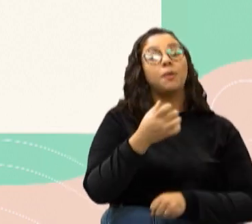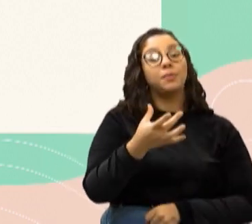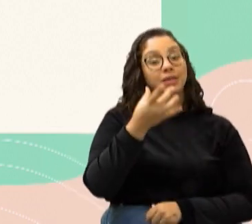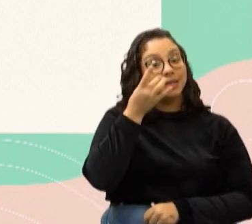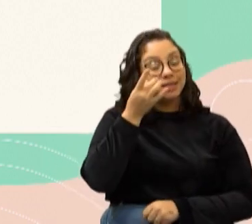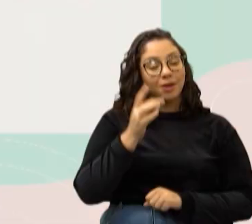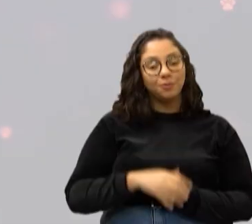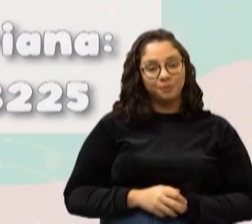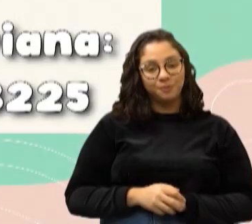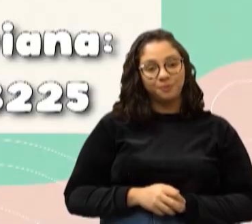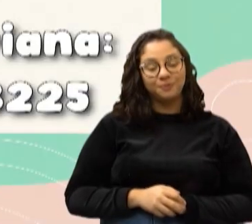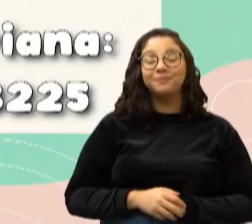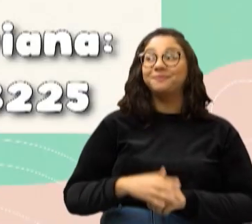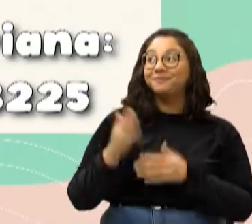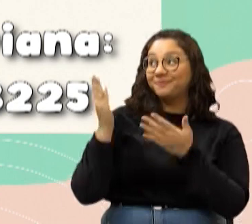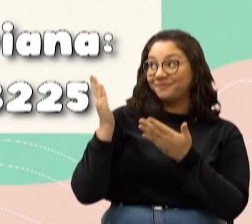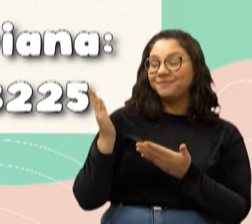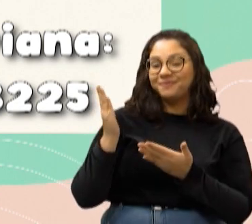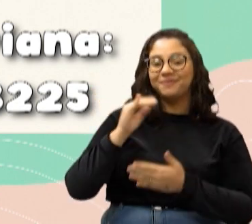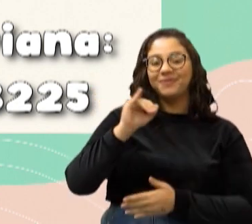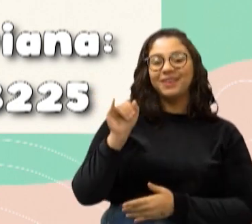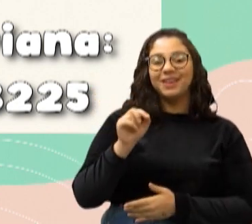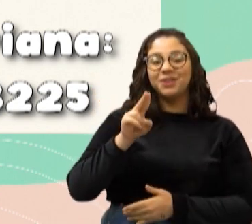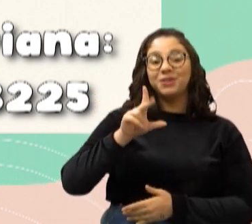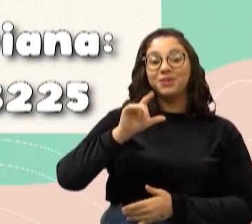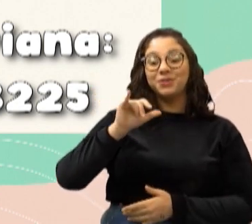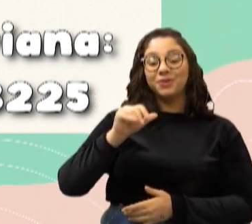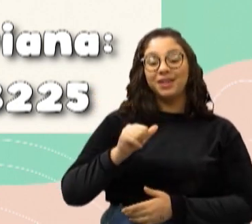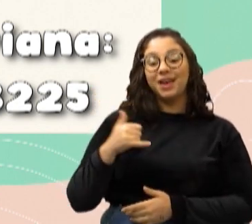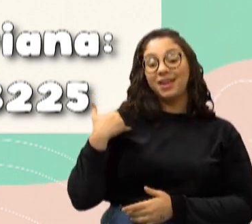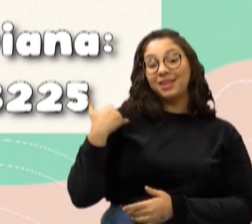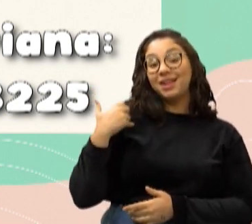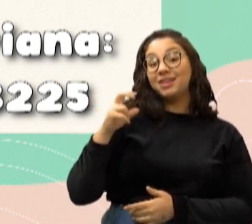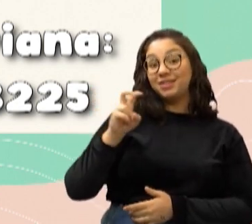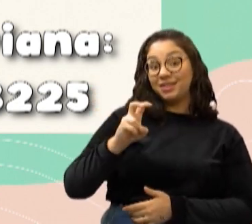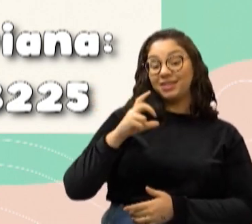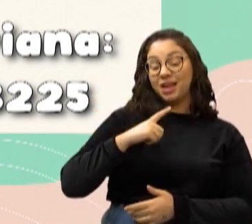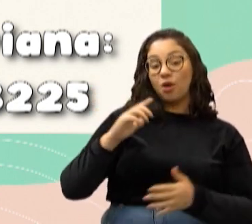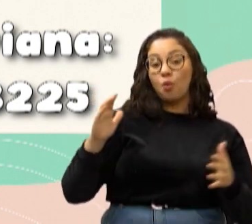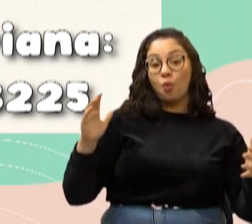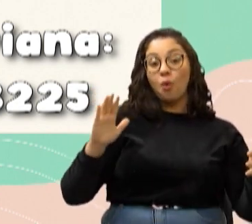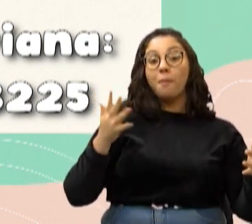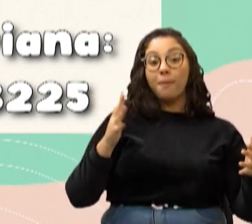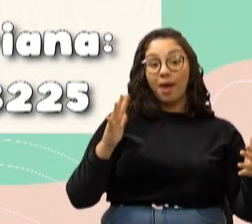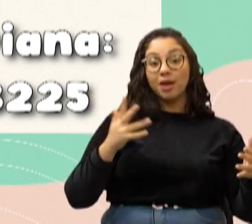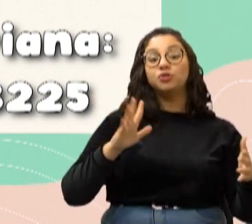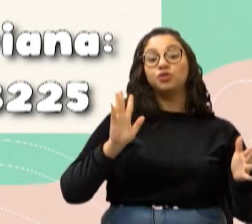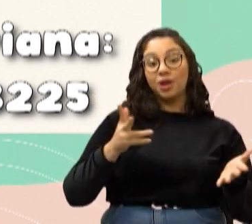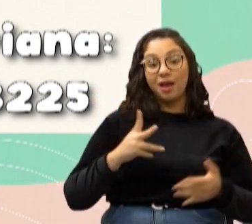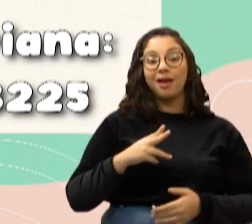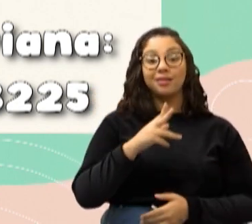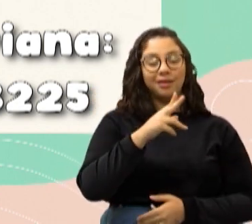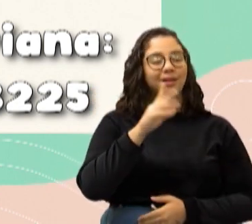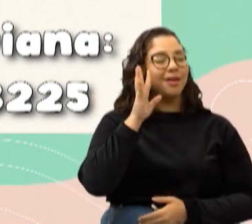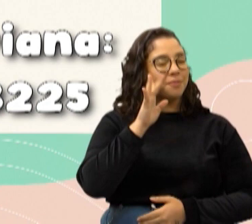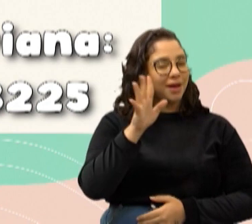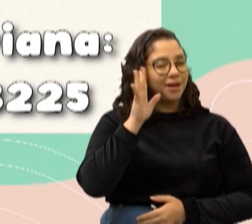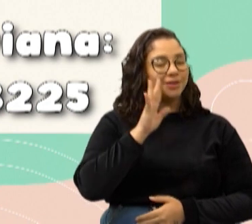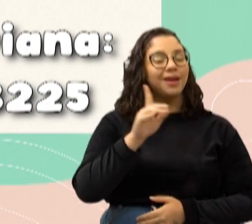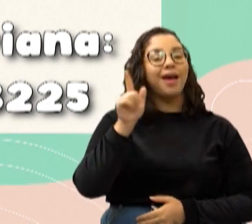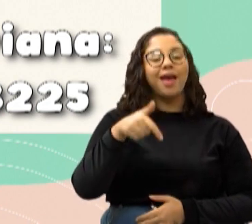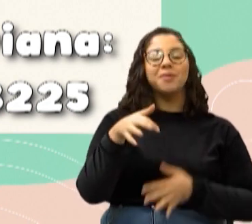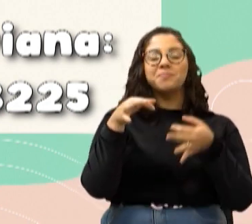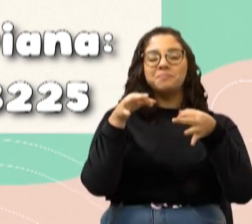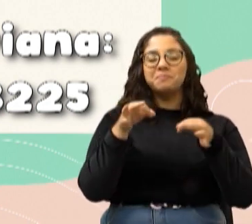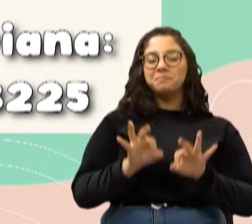entrevista pessoalmente. Essa é a Júlia. Ela tem 5 anos, de porte médio, castrada. Pensa